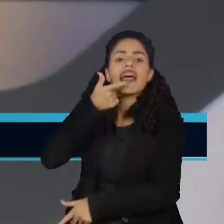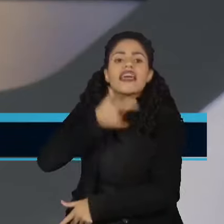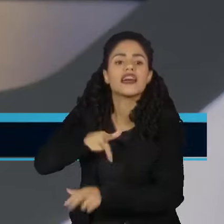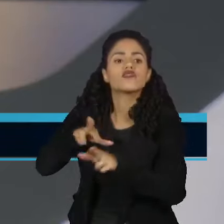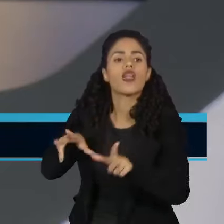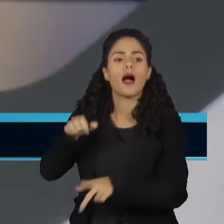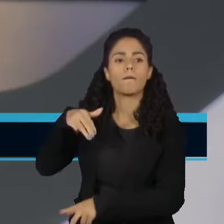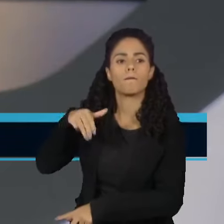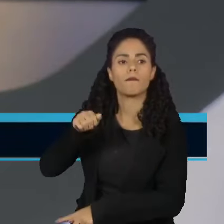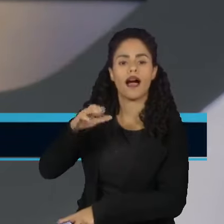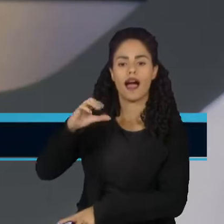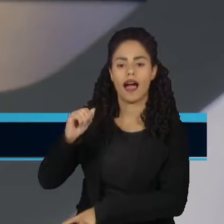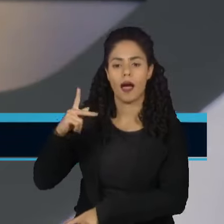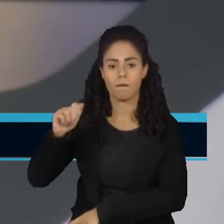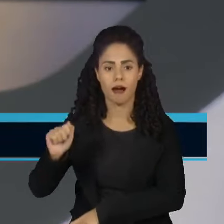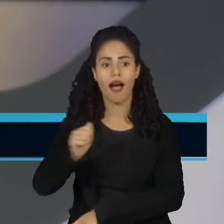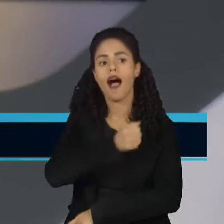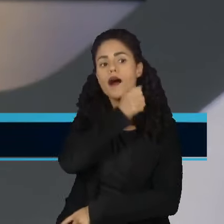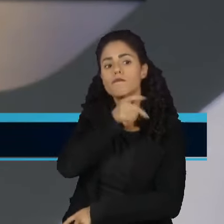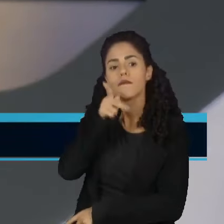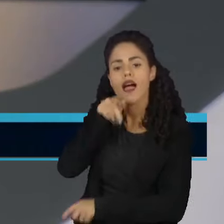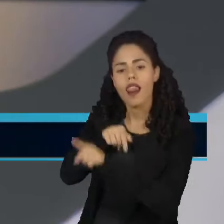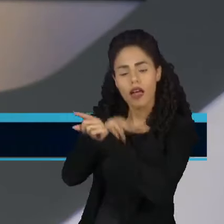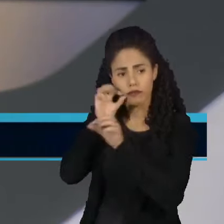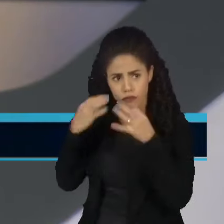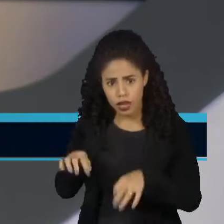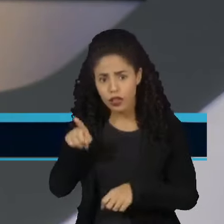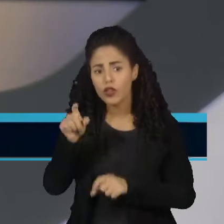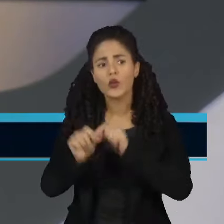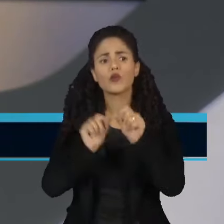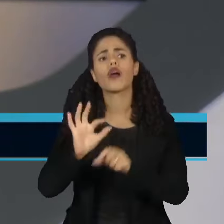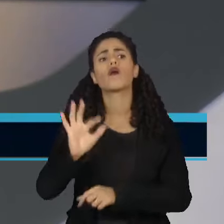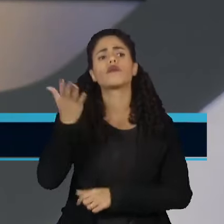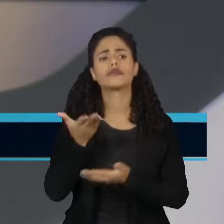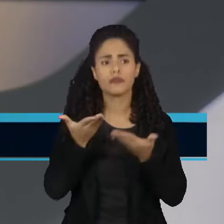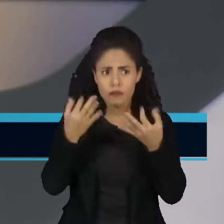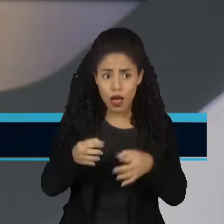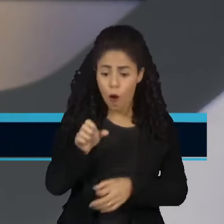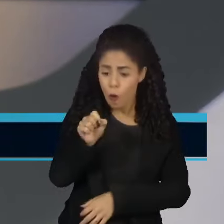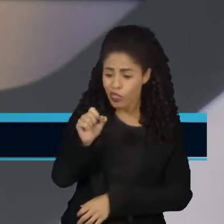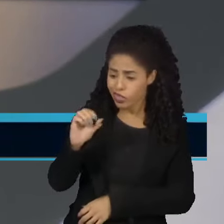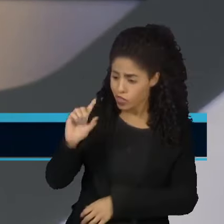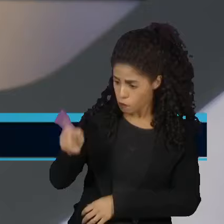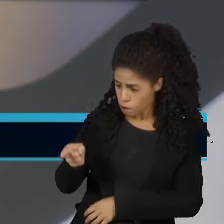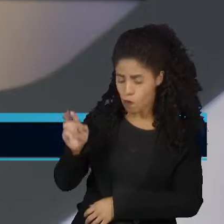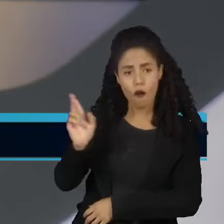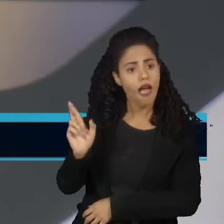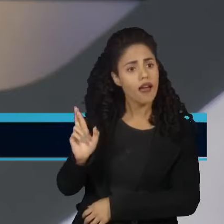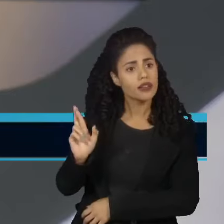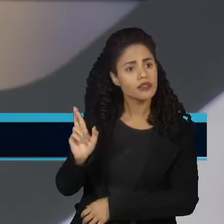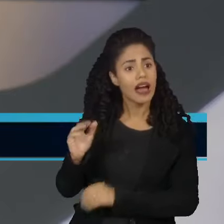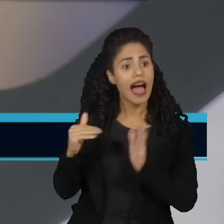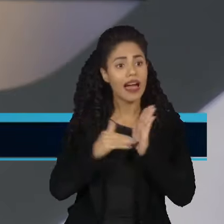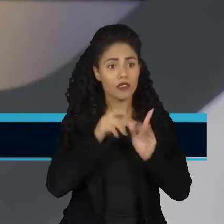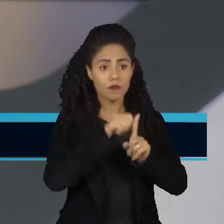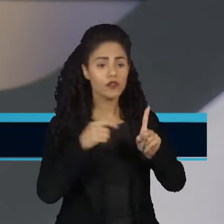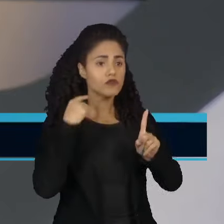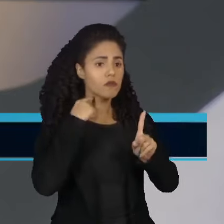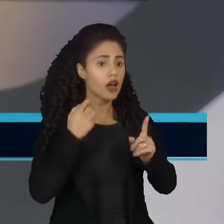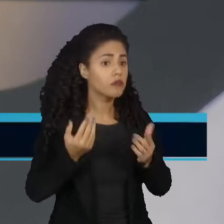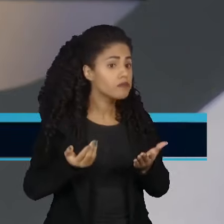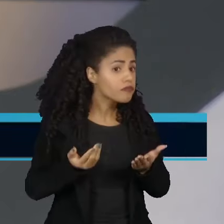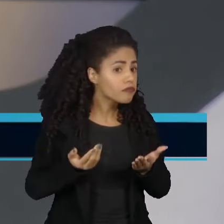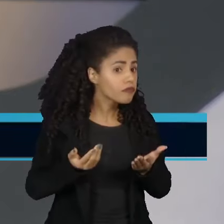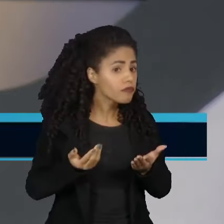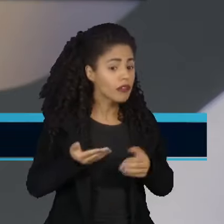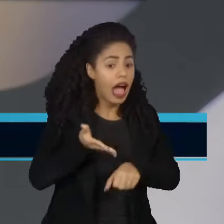Macapá, no Amapá, cujo capital social era de R$ 80 mil até maio.